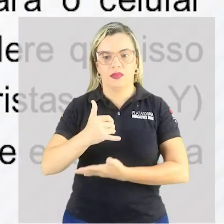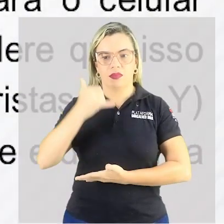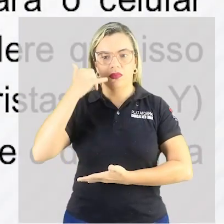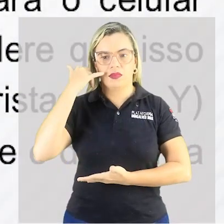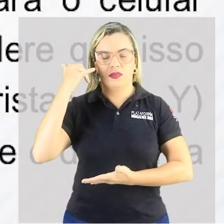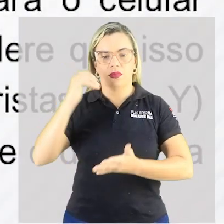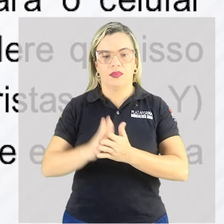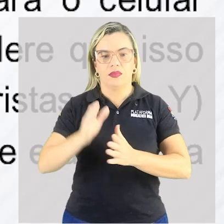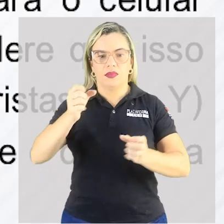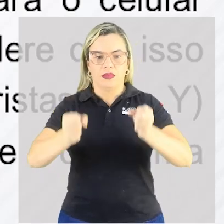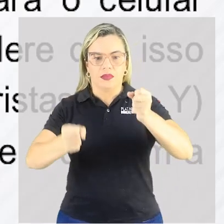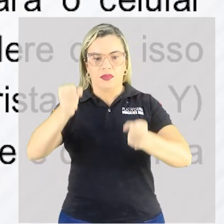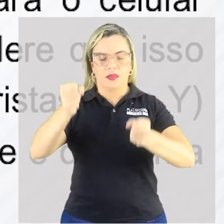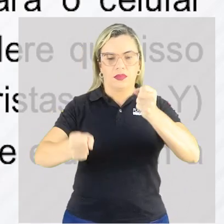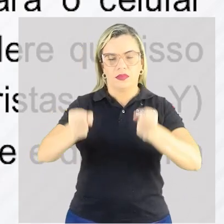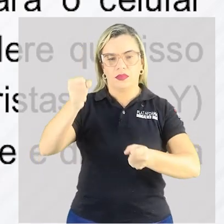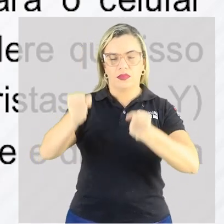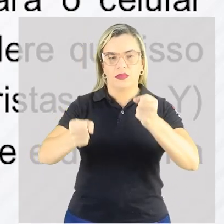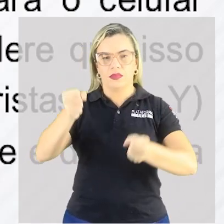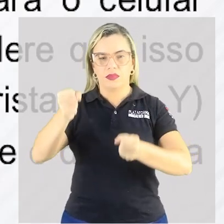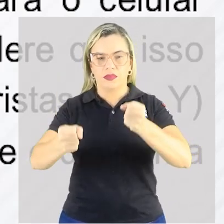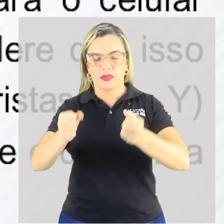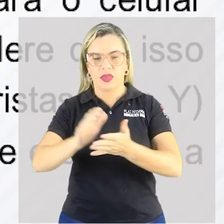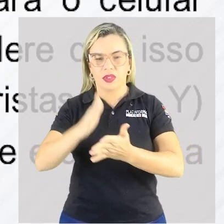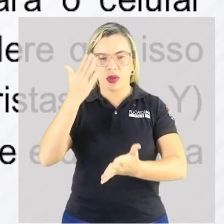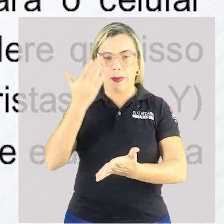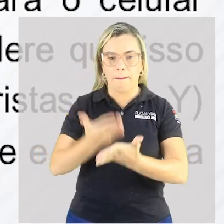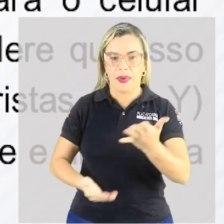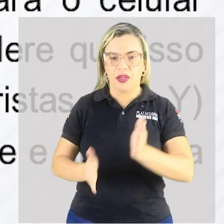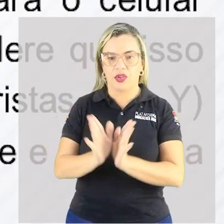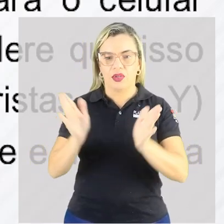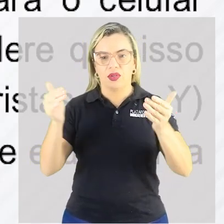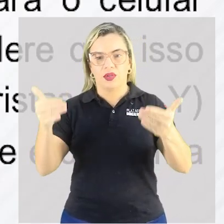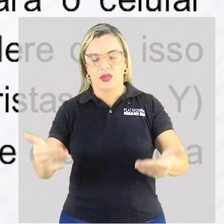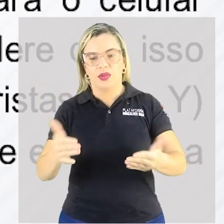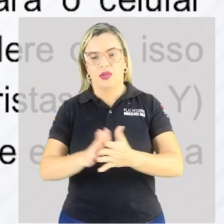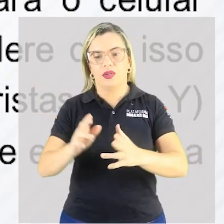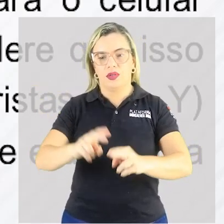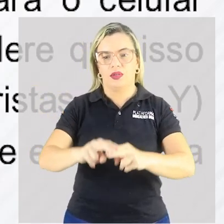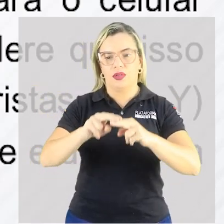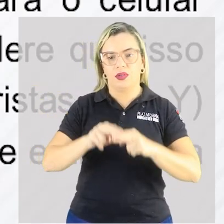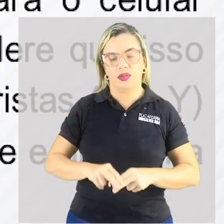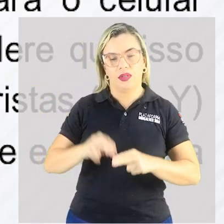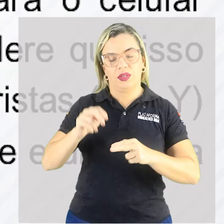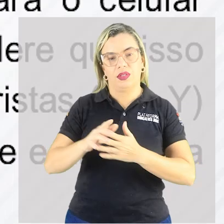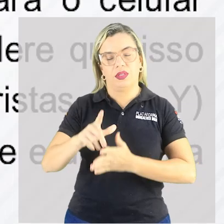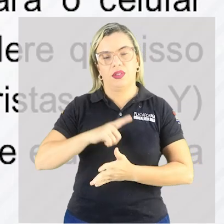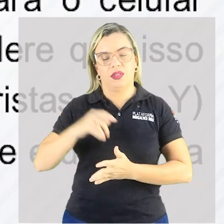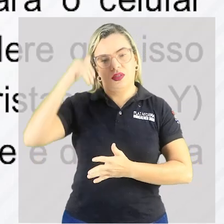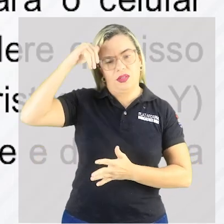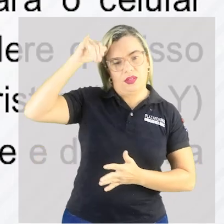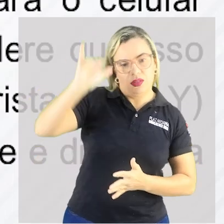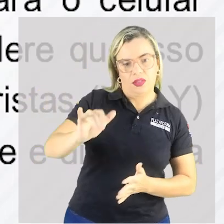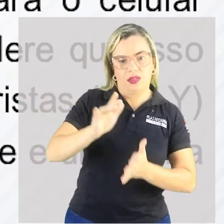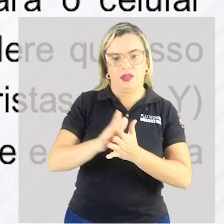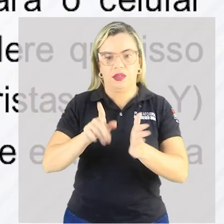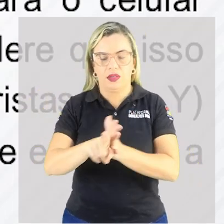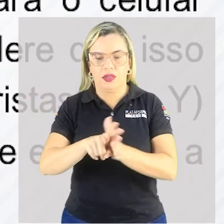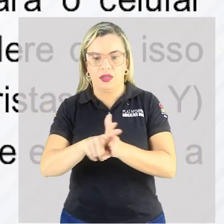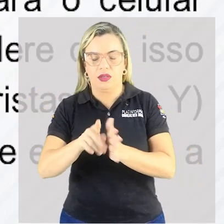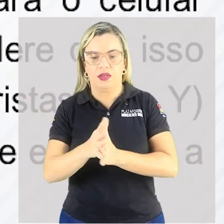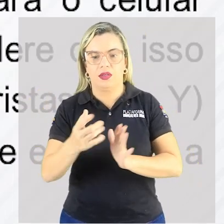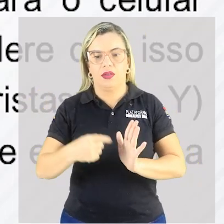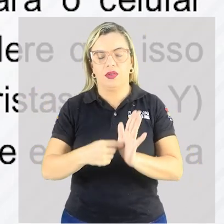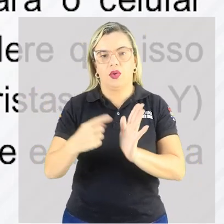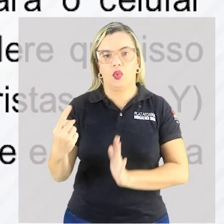no celular, enquanto você dirige, tira sua atenção e, por isso, deve ser evitada. Pesquisas mostram